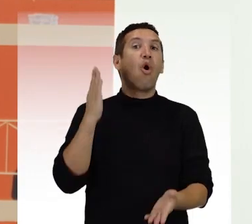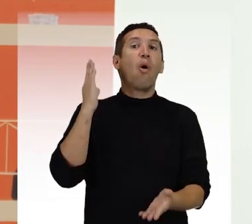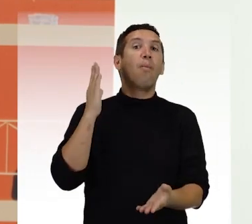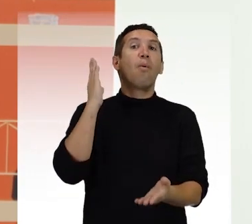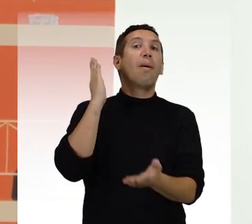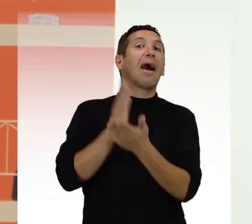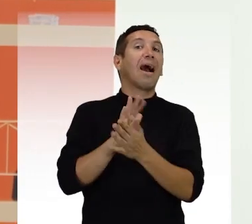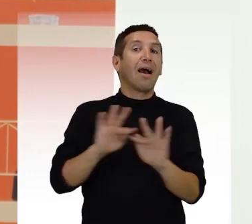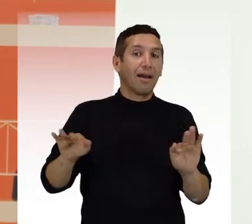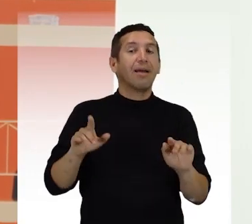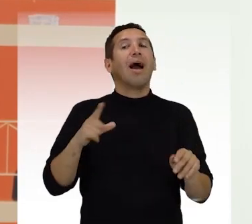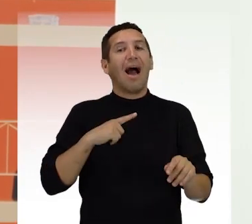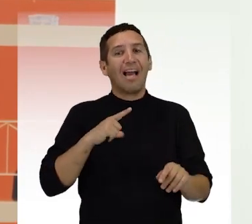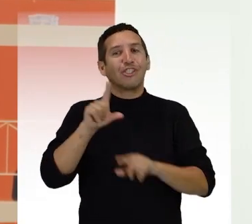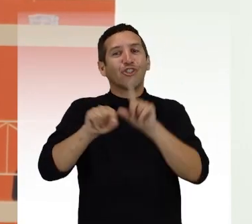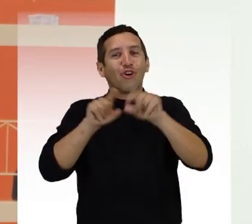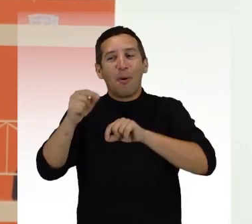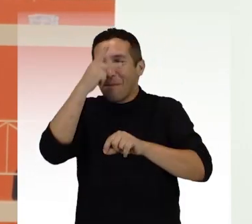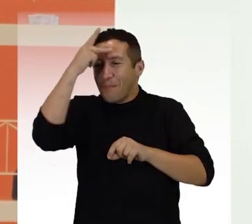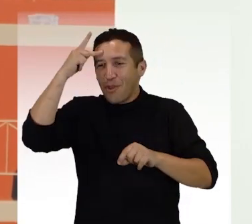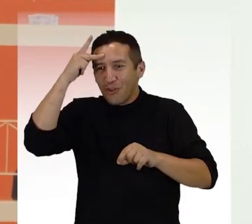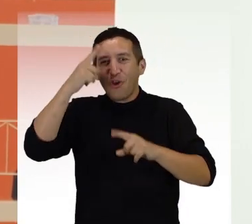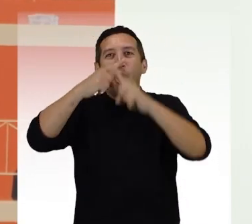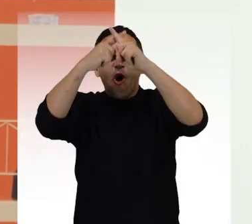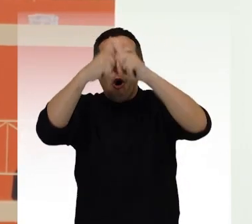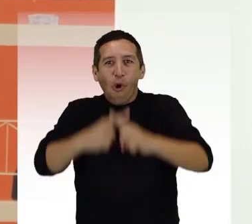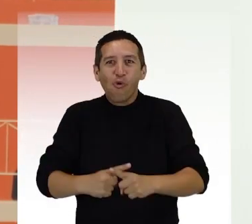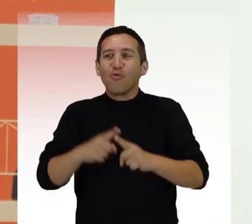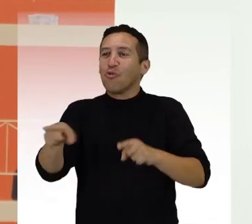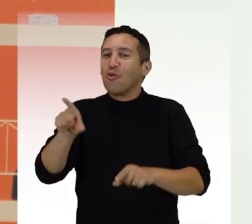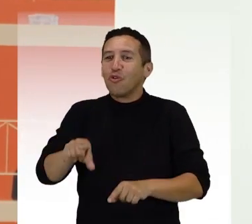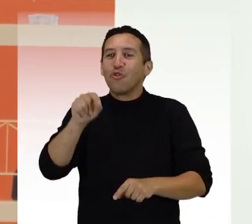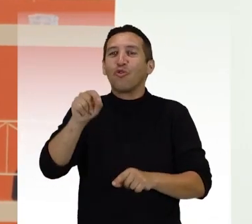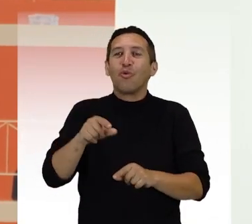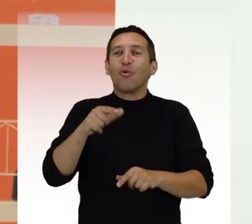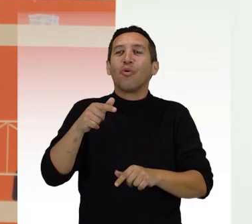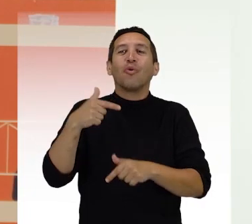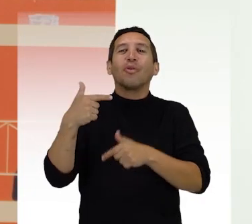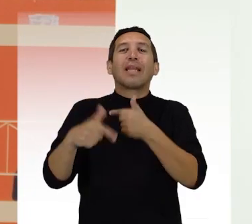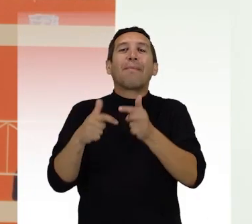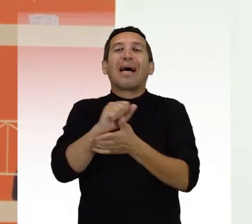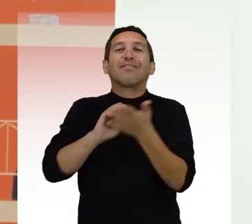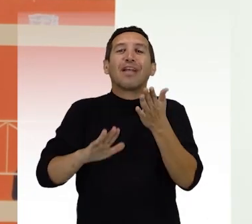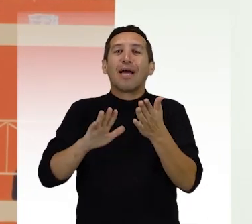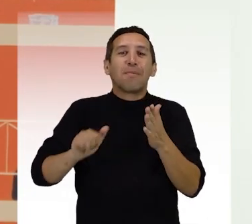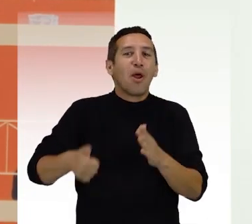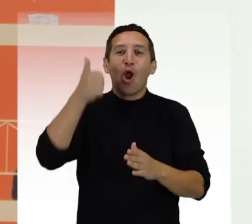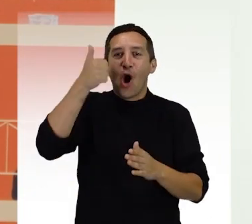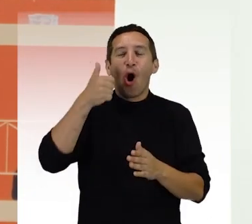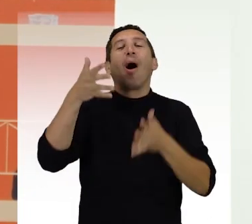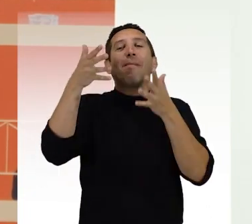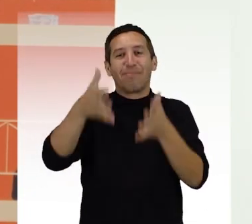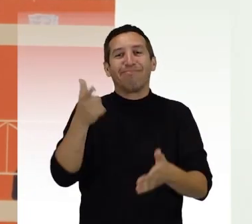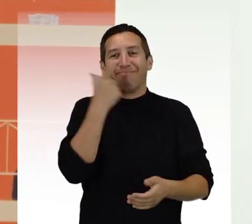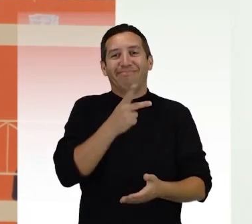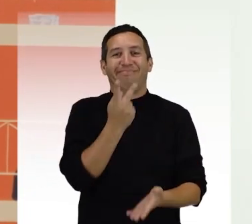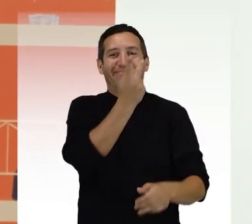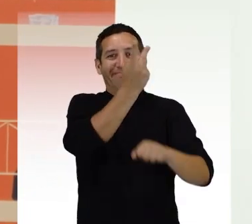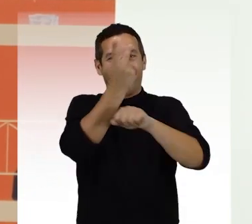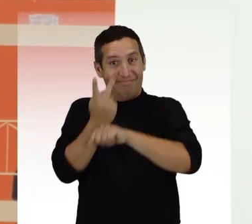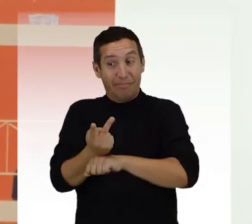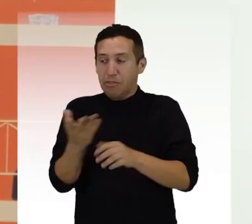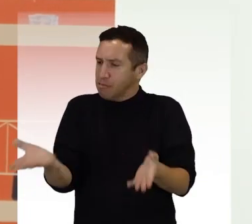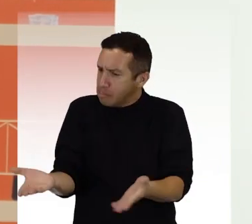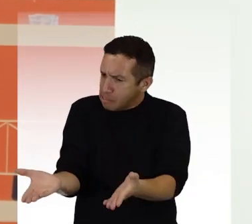concurso elege os melhores trabalhos literários, artísticos e culturais produzidos pelos alunos das escolas participantes